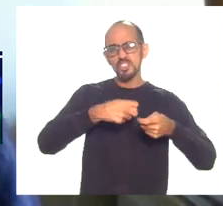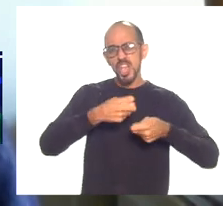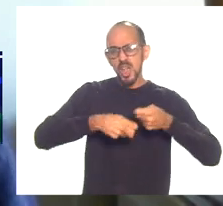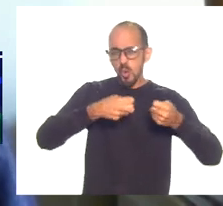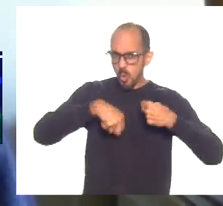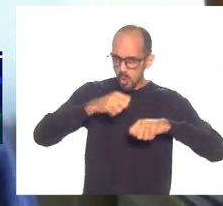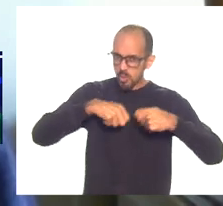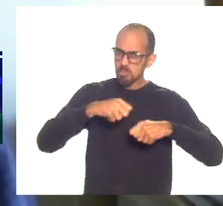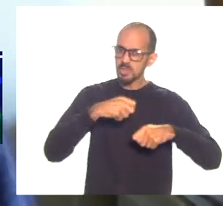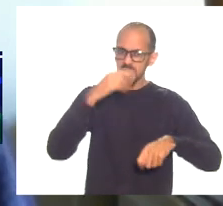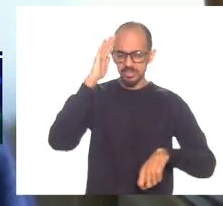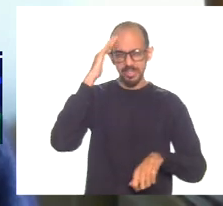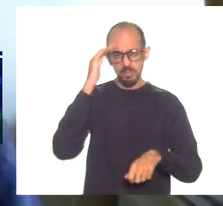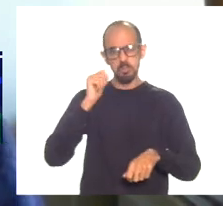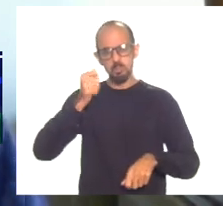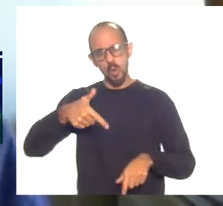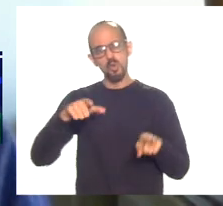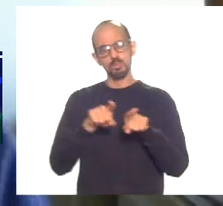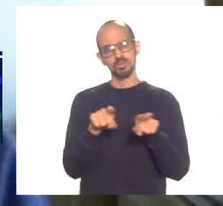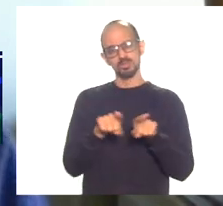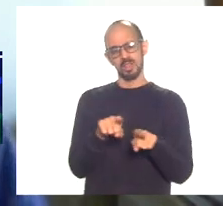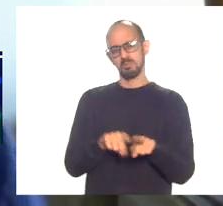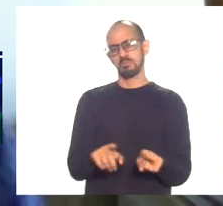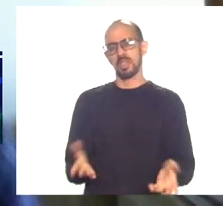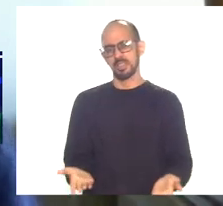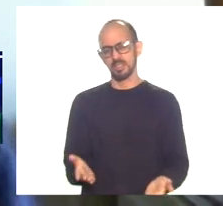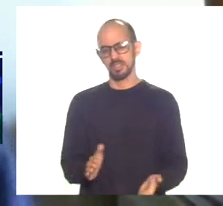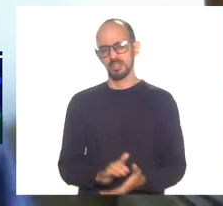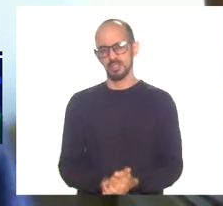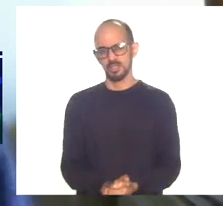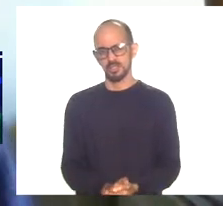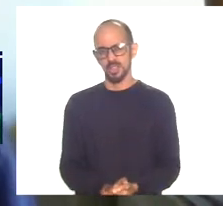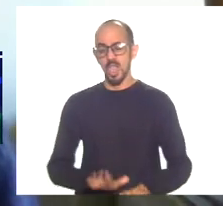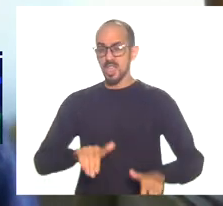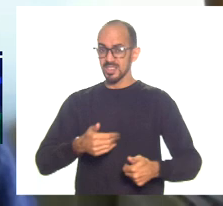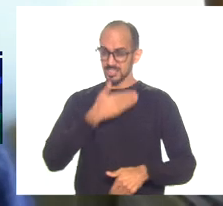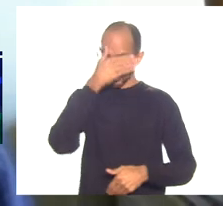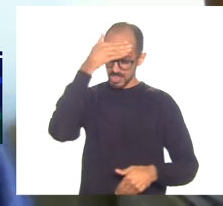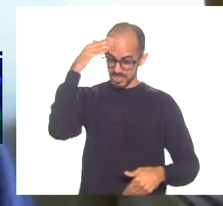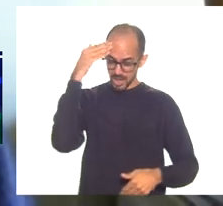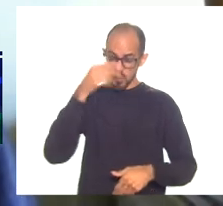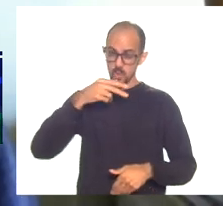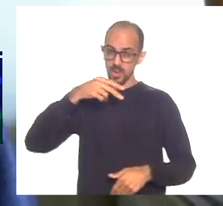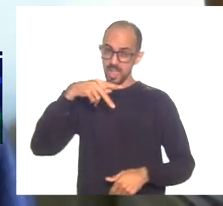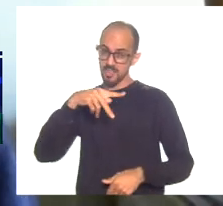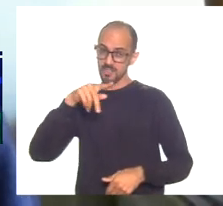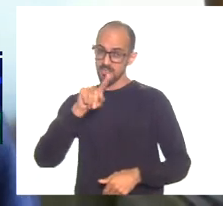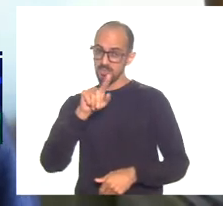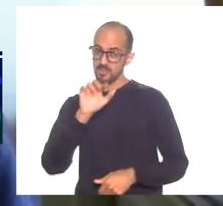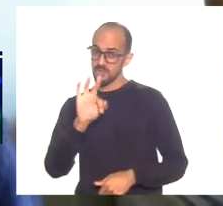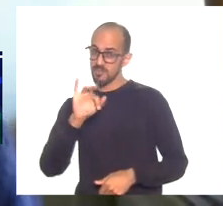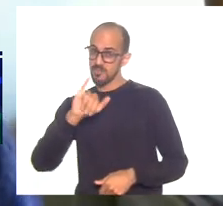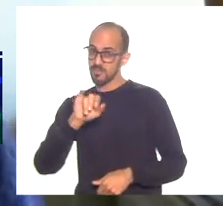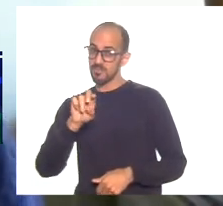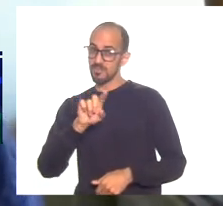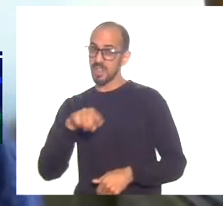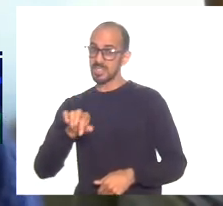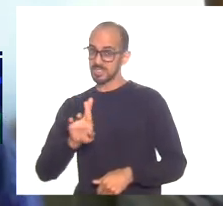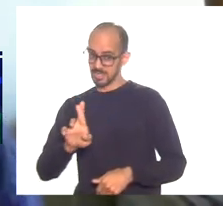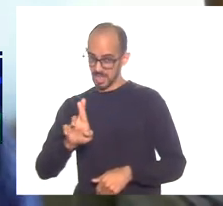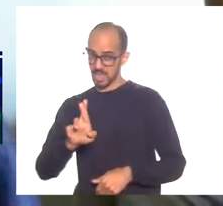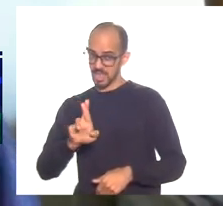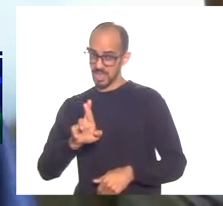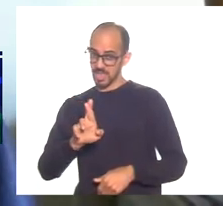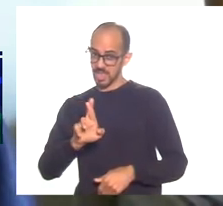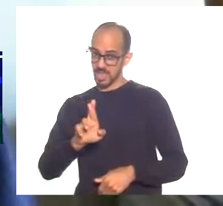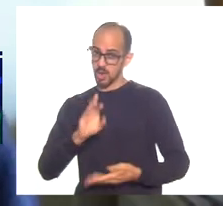muito pouco só tem uma visão de antolhos esqueceu que ela faz ela botou a